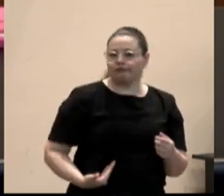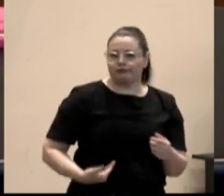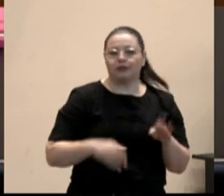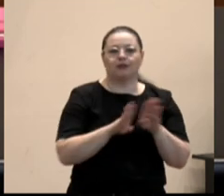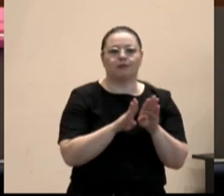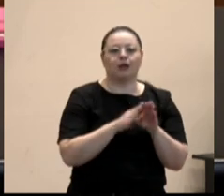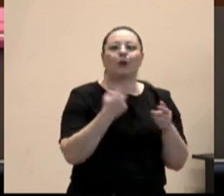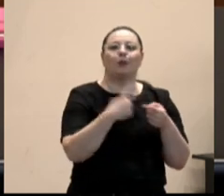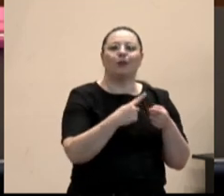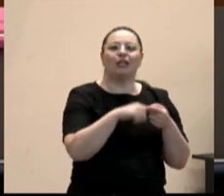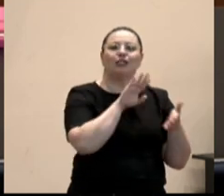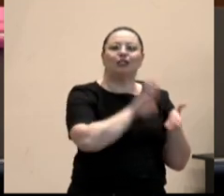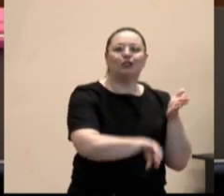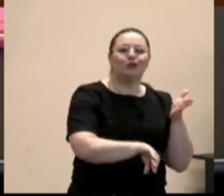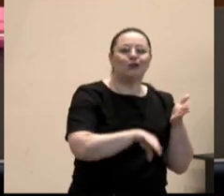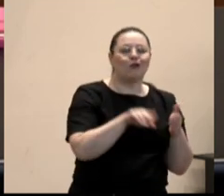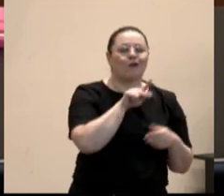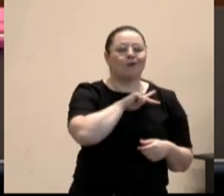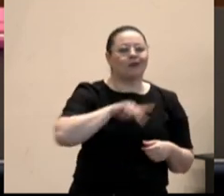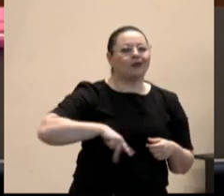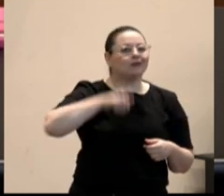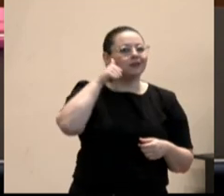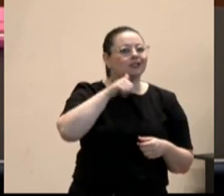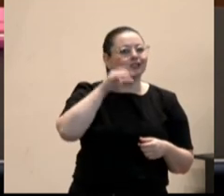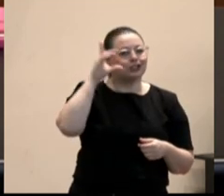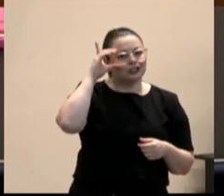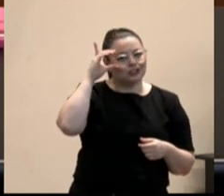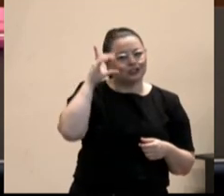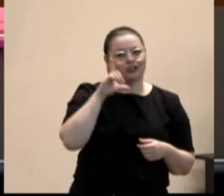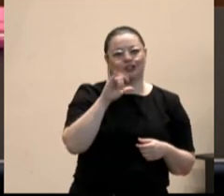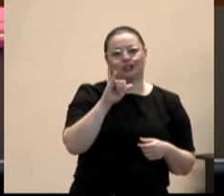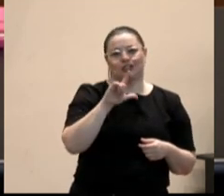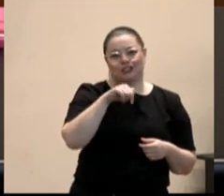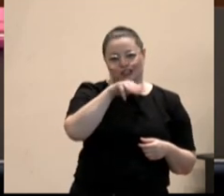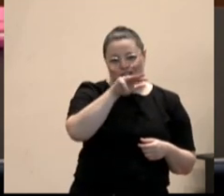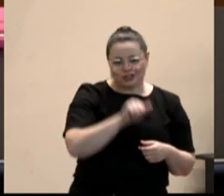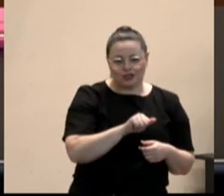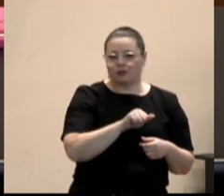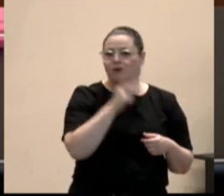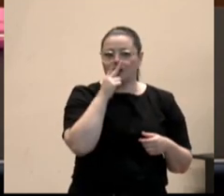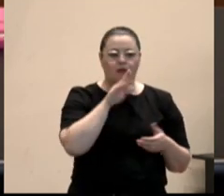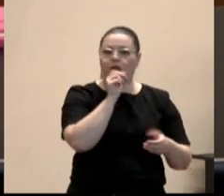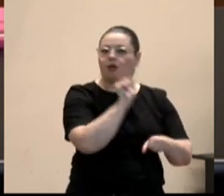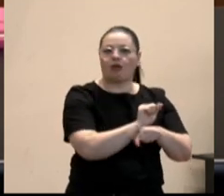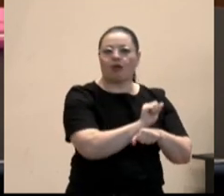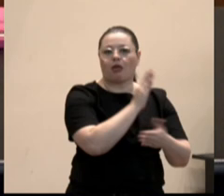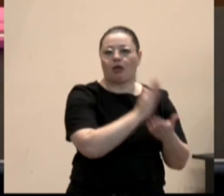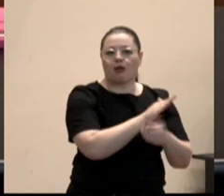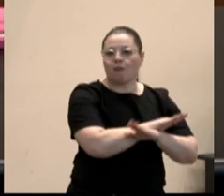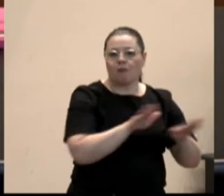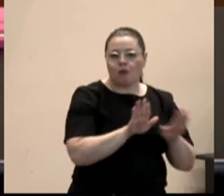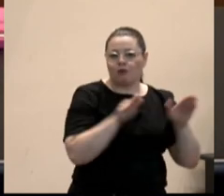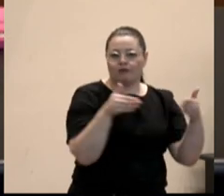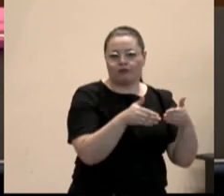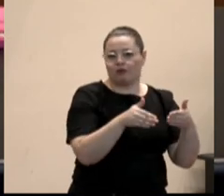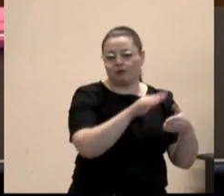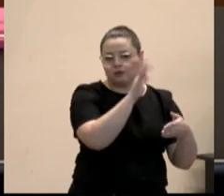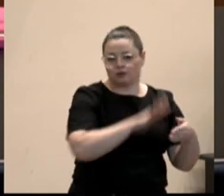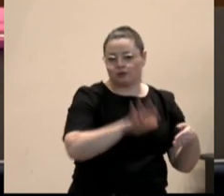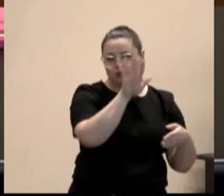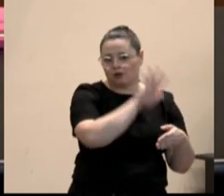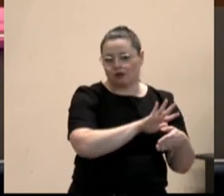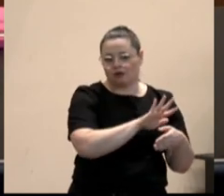da presidenta Dilma, a recomposição do Fórum Nacional foi da maior importância, porque é atribuição do